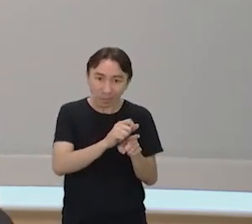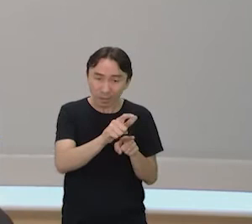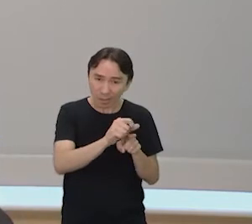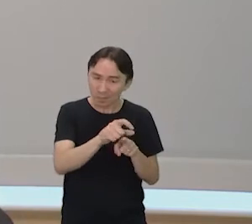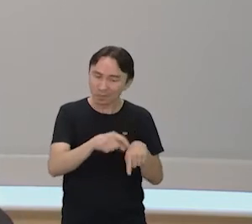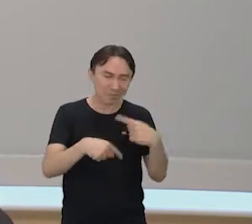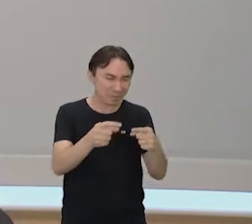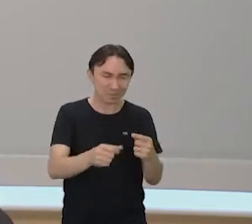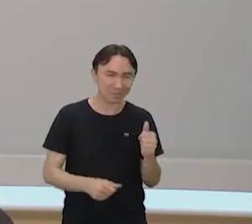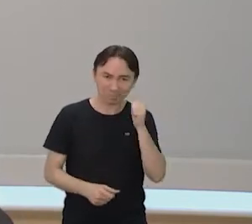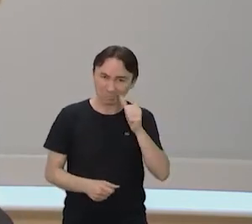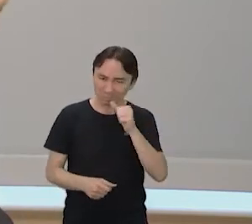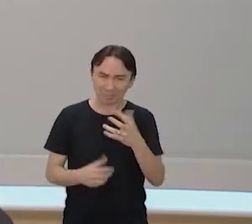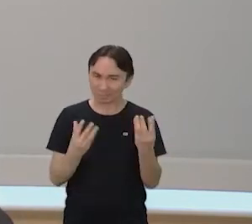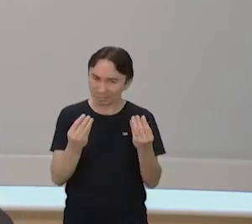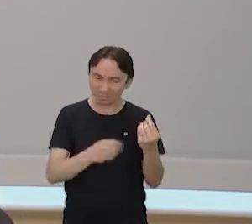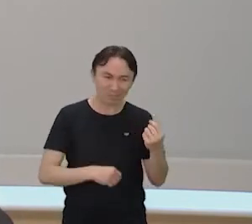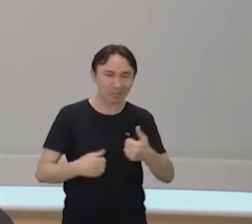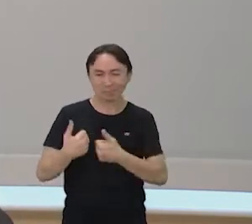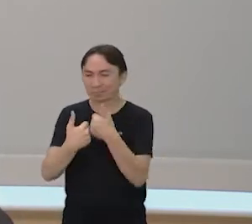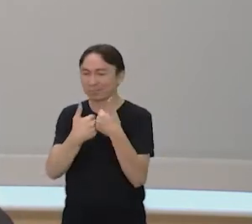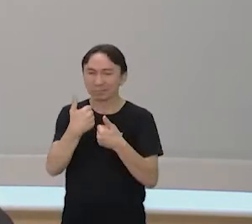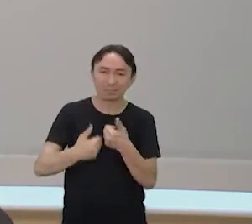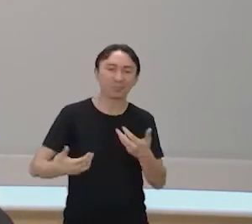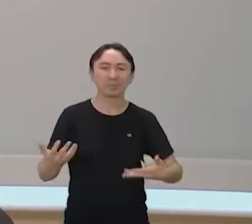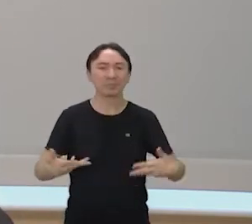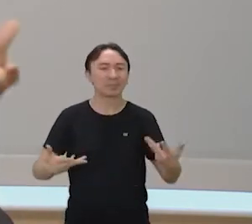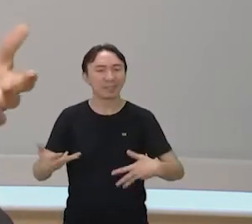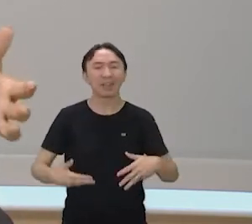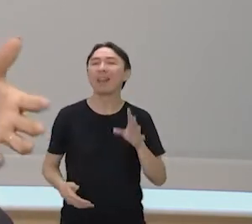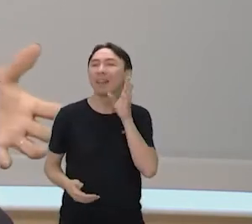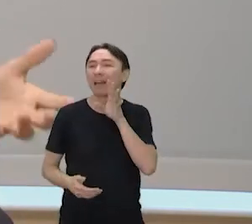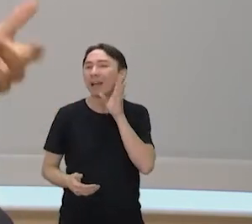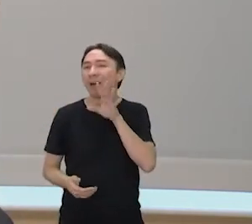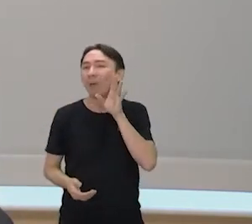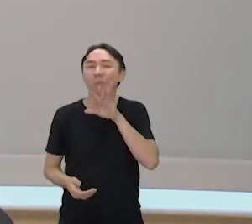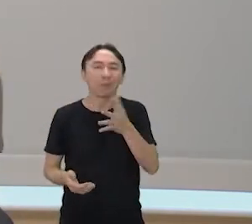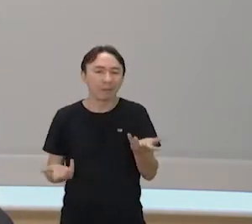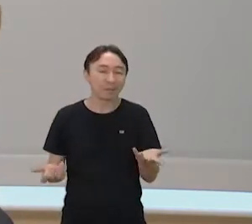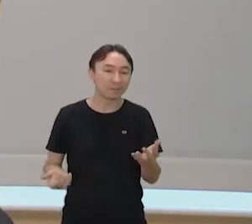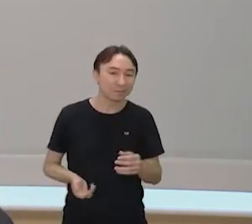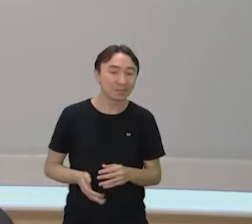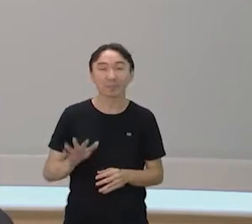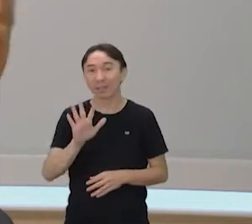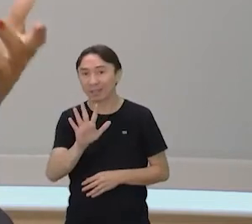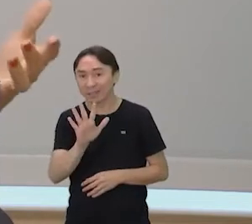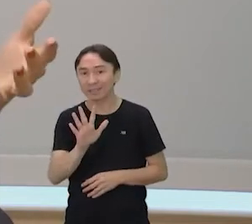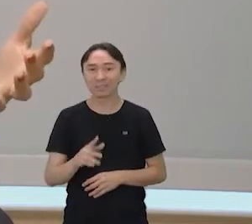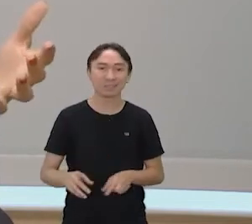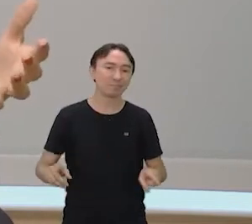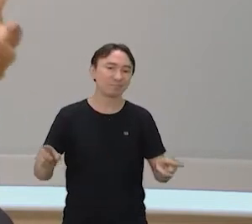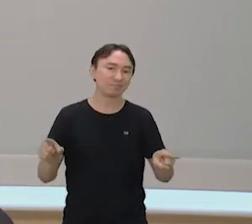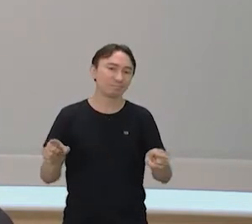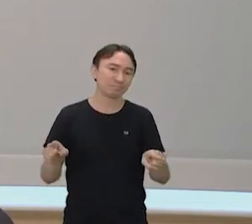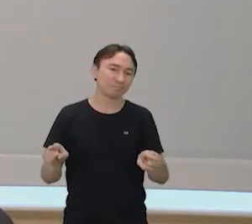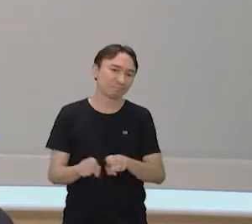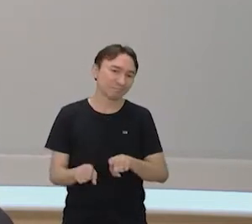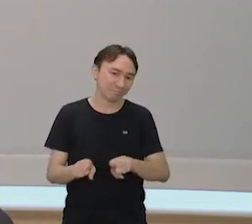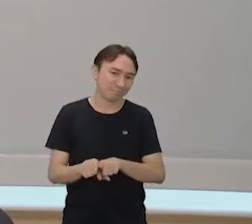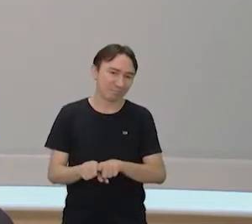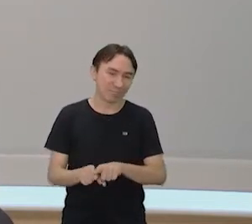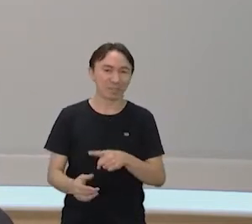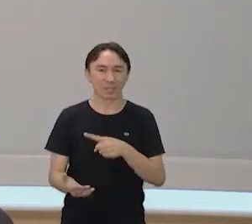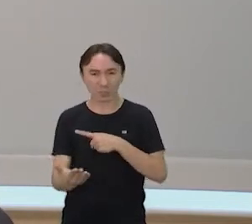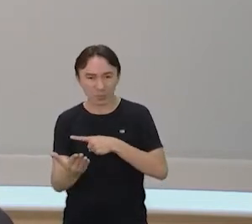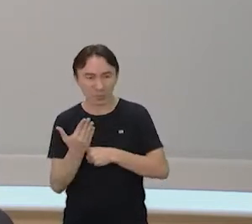da prática mesmo, né? Porque é divertido, é muito legal, tem muito entretenimento, mas também a gente queria uma prática de